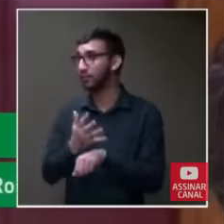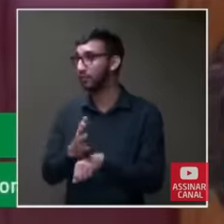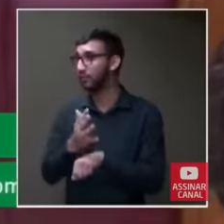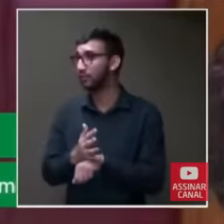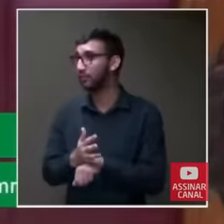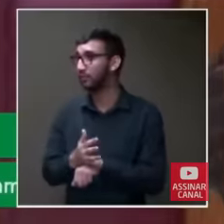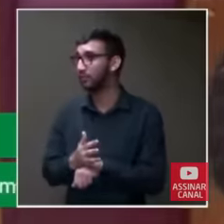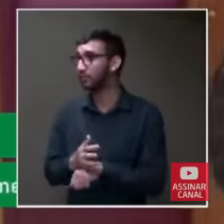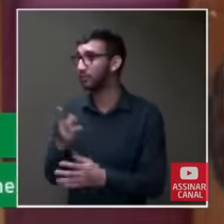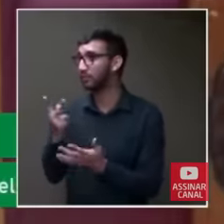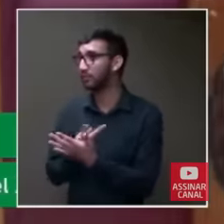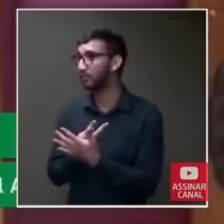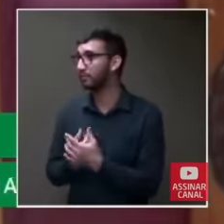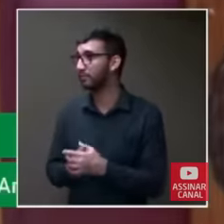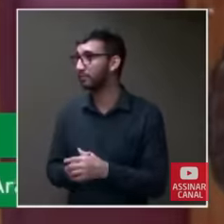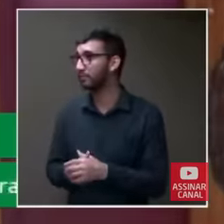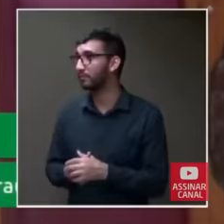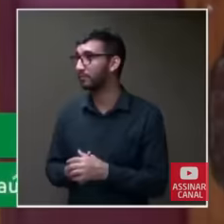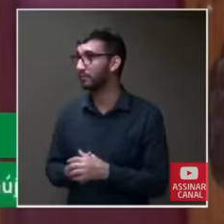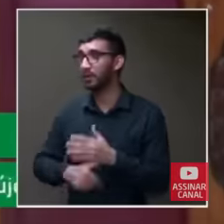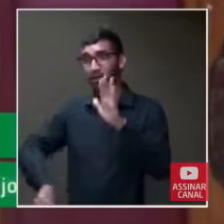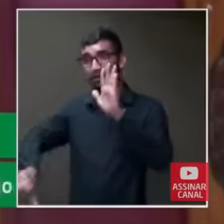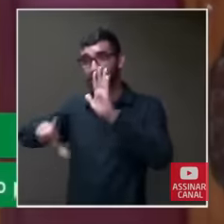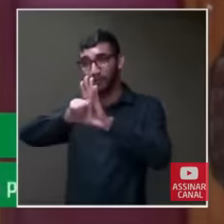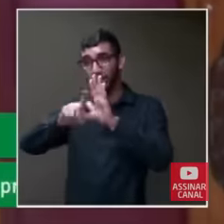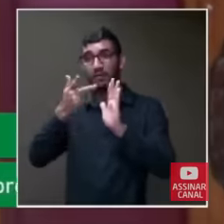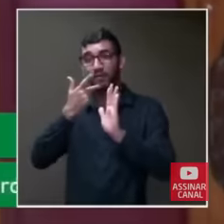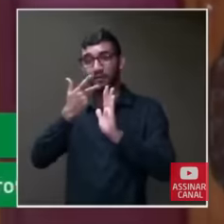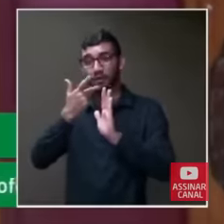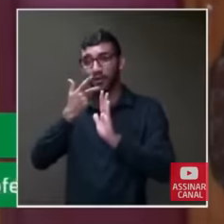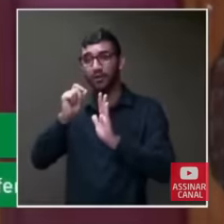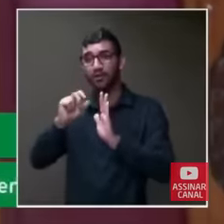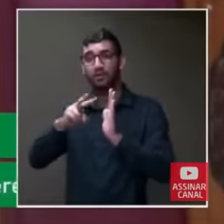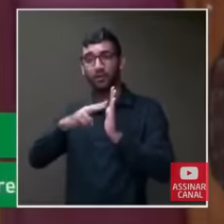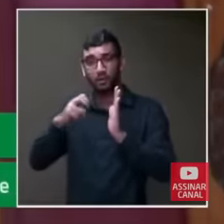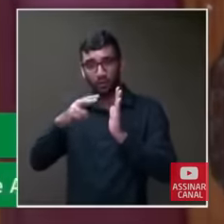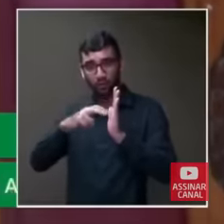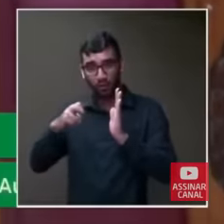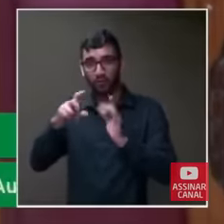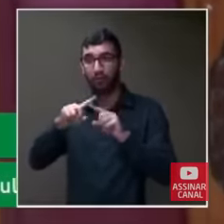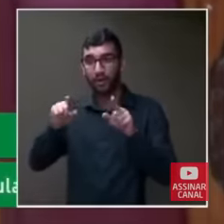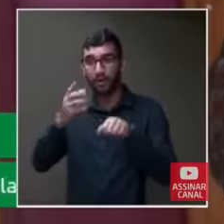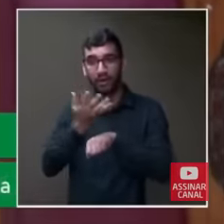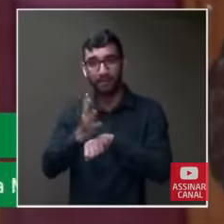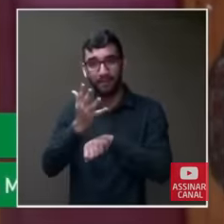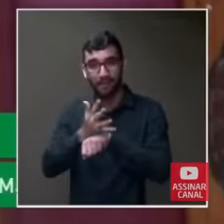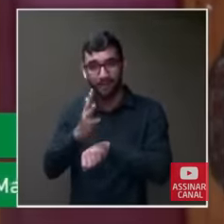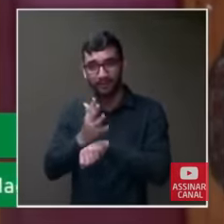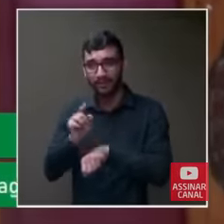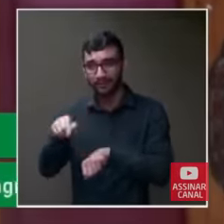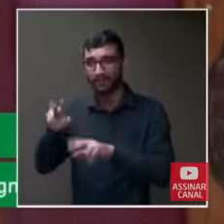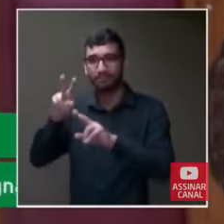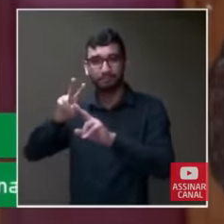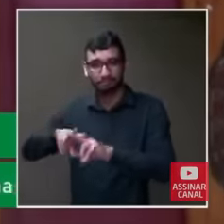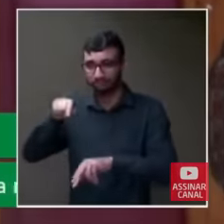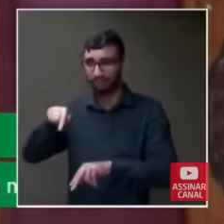prática, excelência, é o que está acontecendo. Tá. A lei ela fala outro vocabulário, mas, na prática, ela está aqui